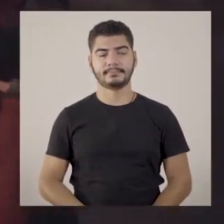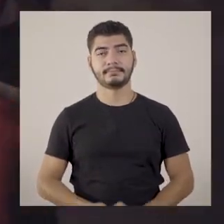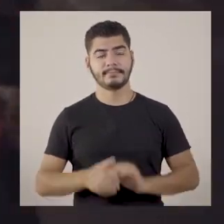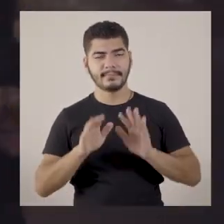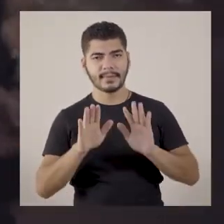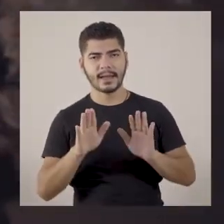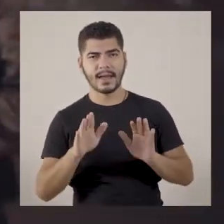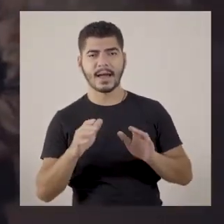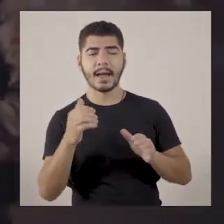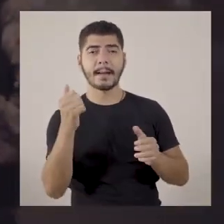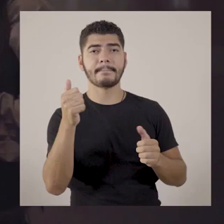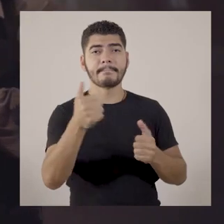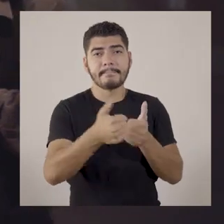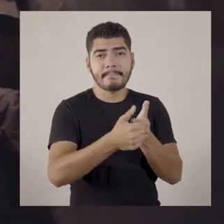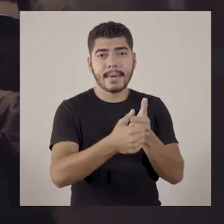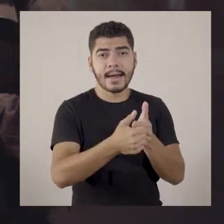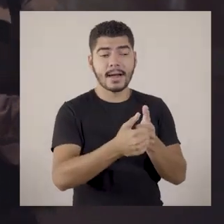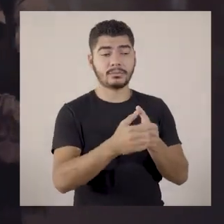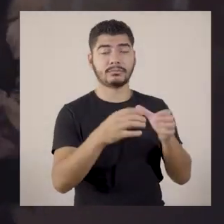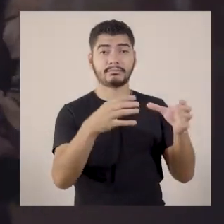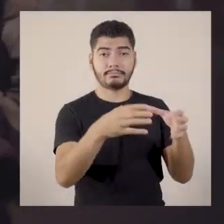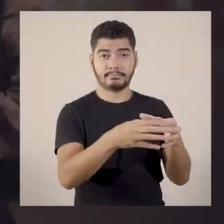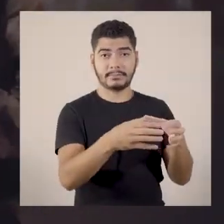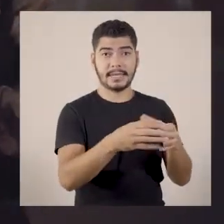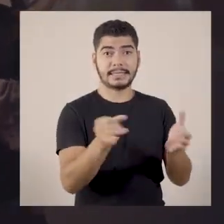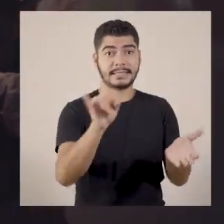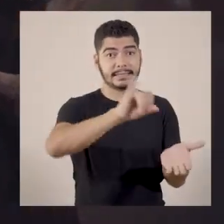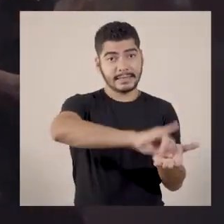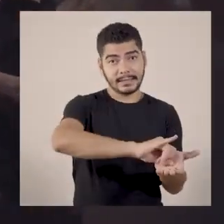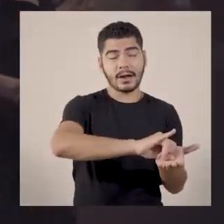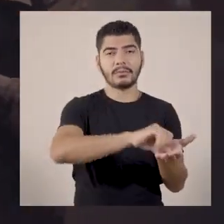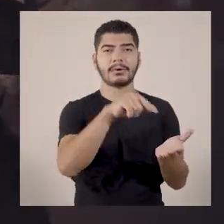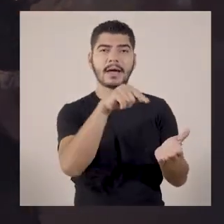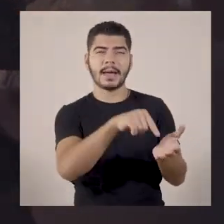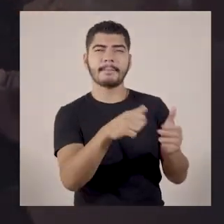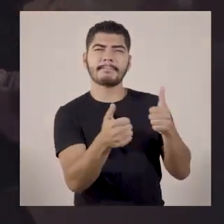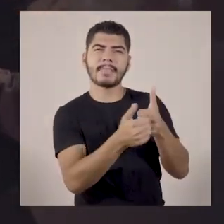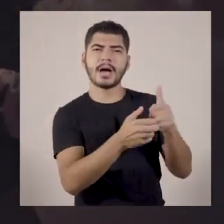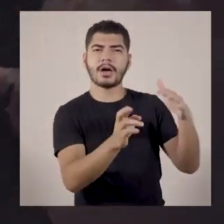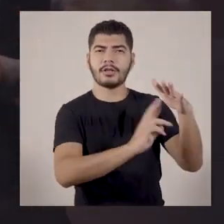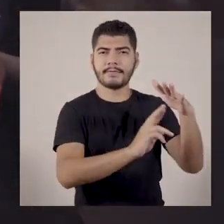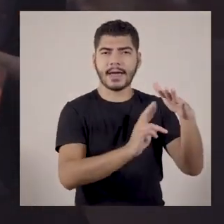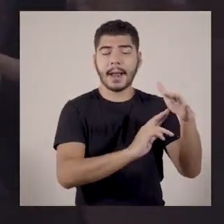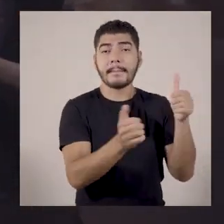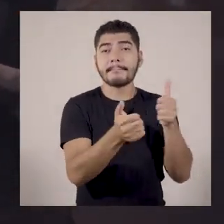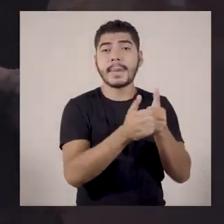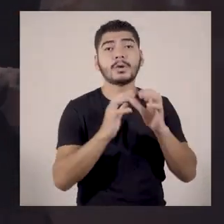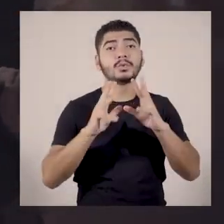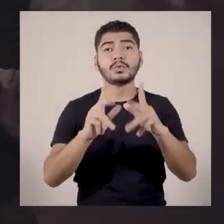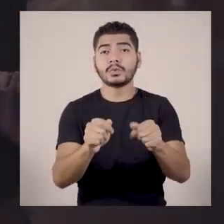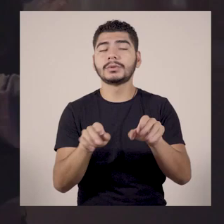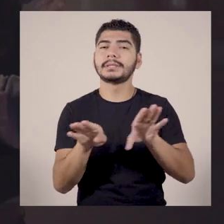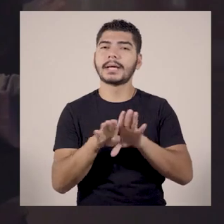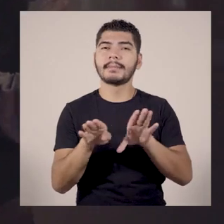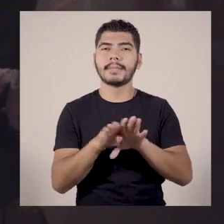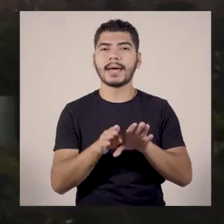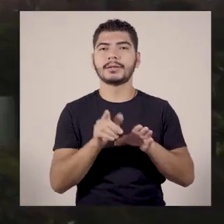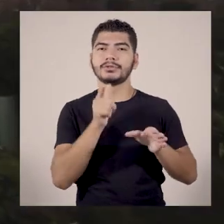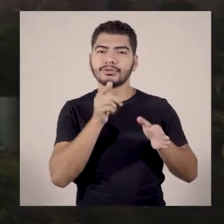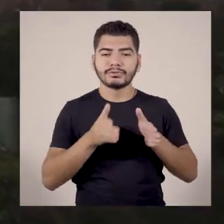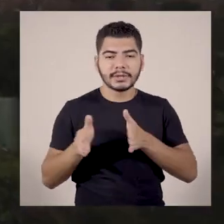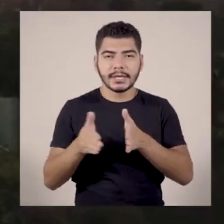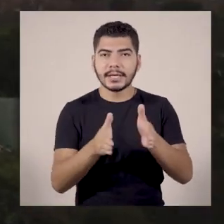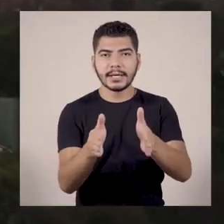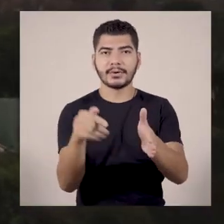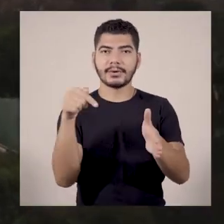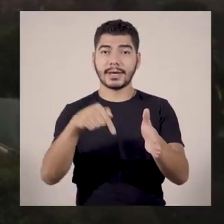Ah, está perto da estação central, que vai ser a rodoviária. Está perto de tudo. Está perto do rio que dá o nome à cidade,